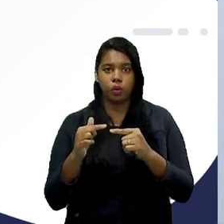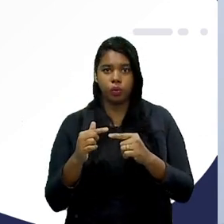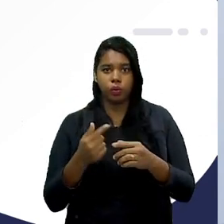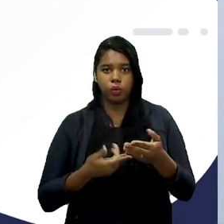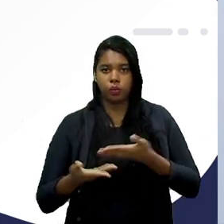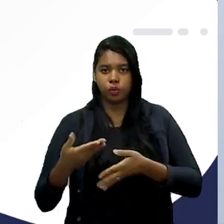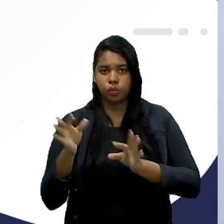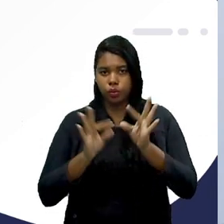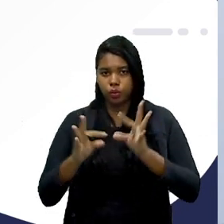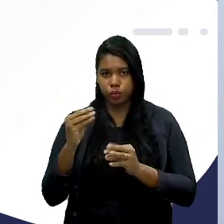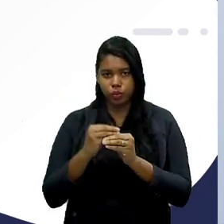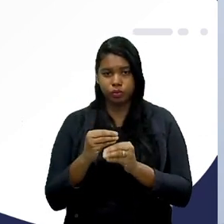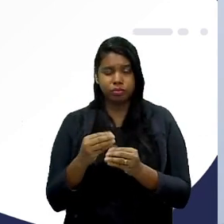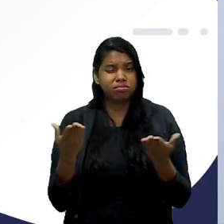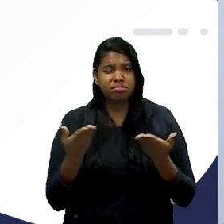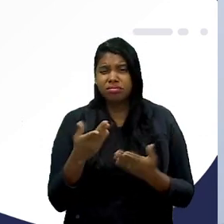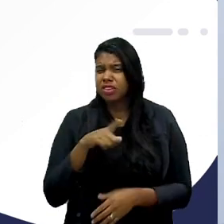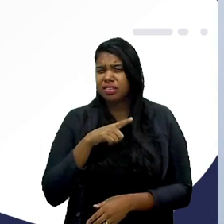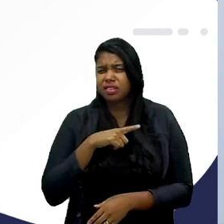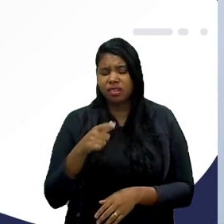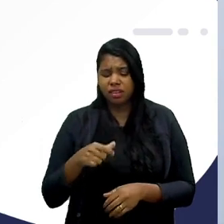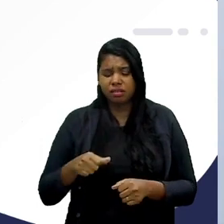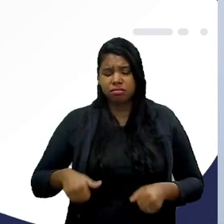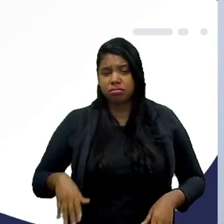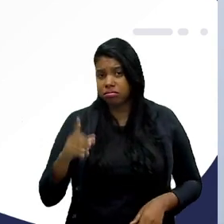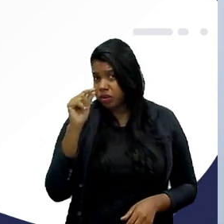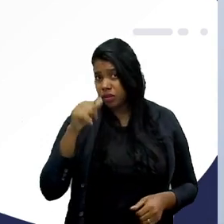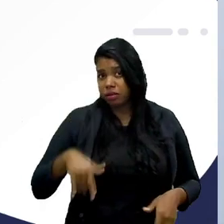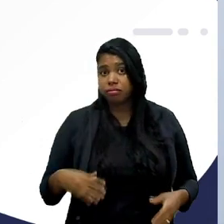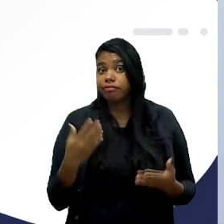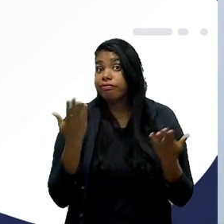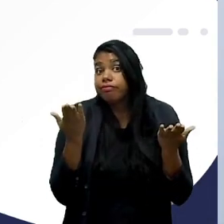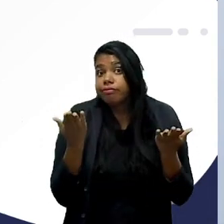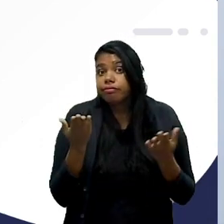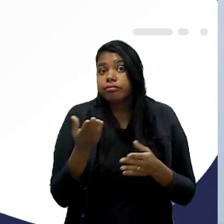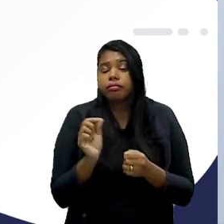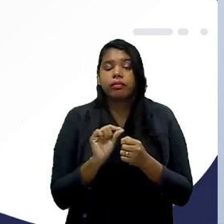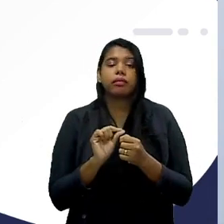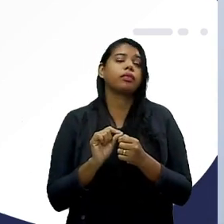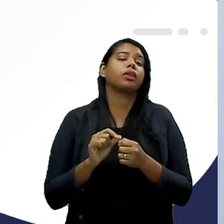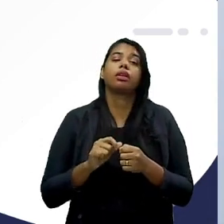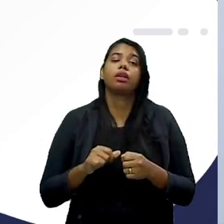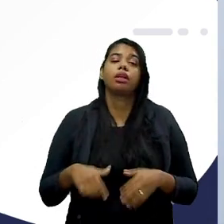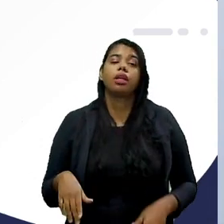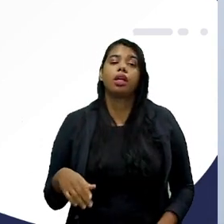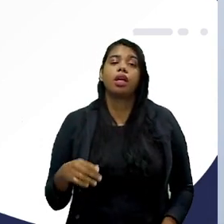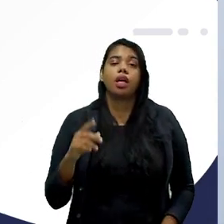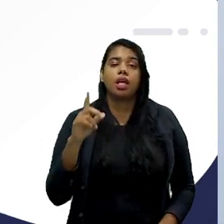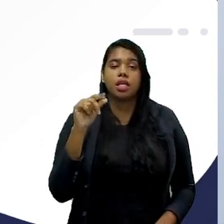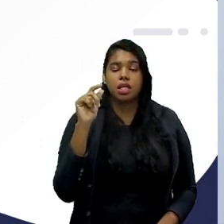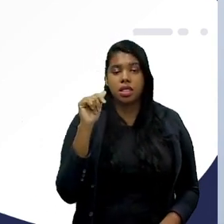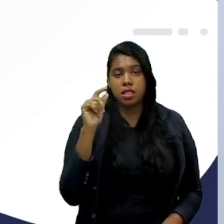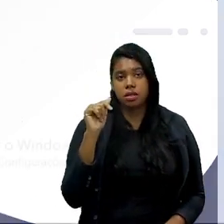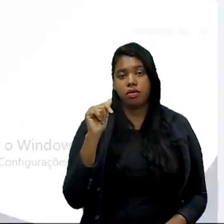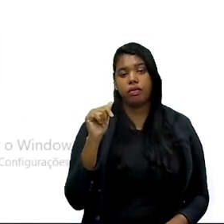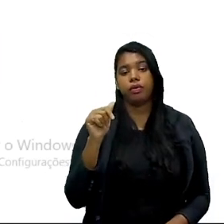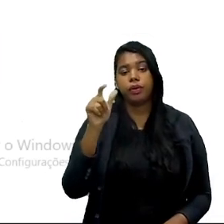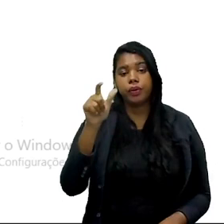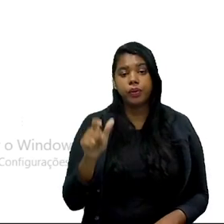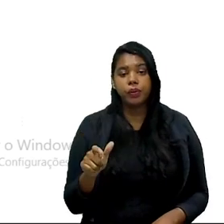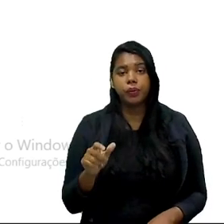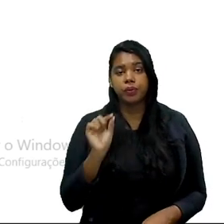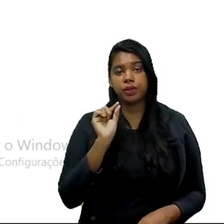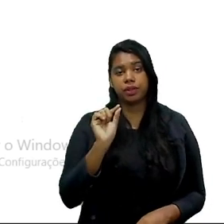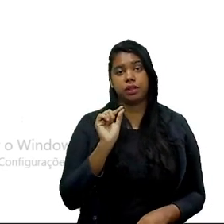atividade. Mas já temos as despesas. O que é que nós consideramos de despesa? São valores gastos diretamente na